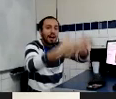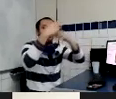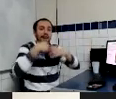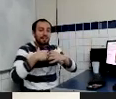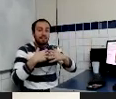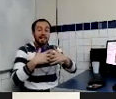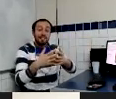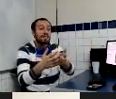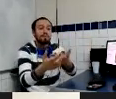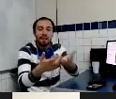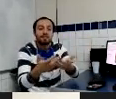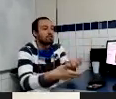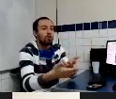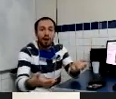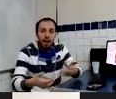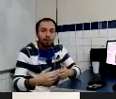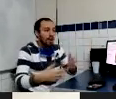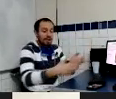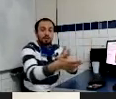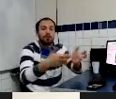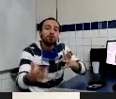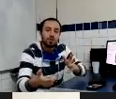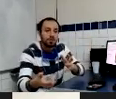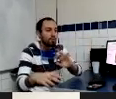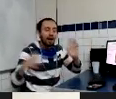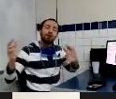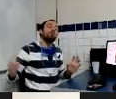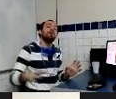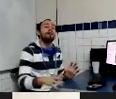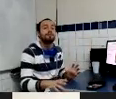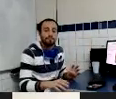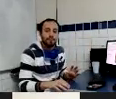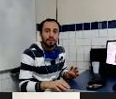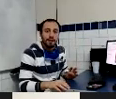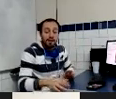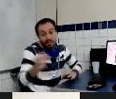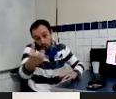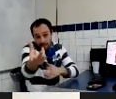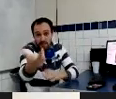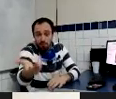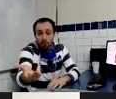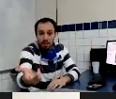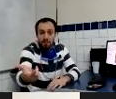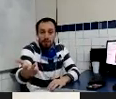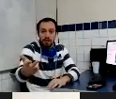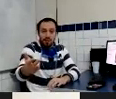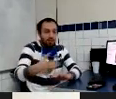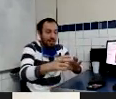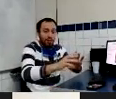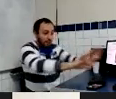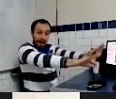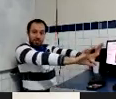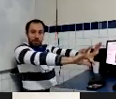colocar essas sementes que sobraram, esses frutos que sobraram em algum lugar. Então, com esse tempo livre,